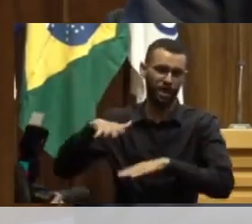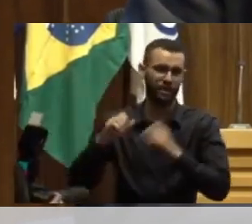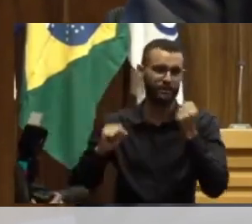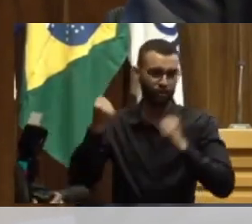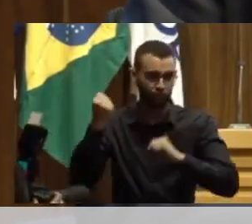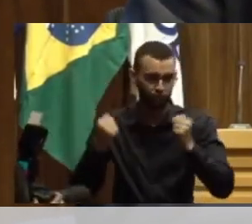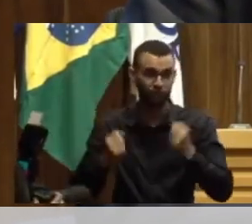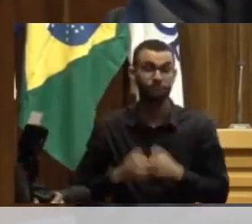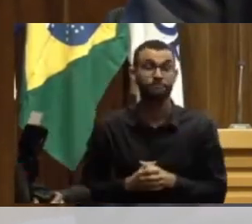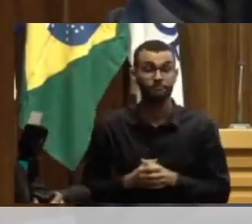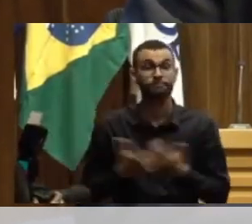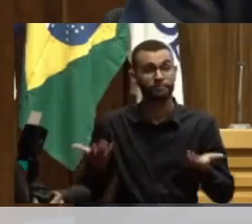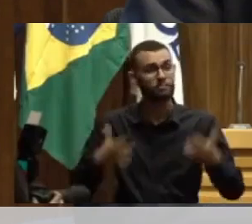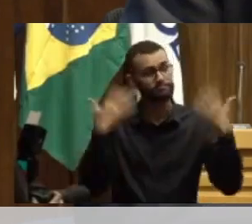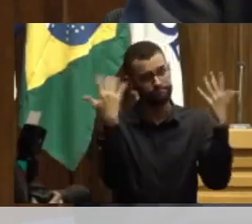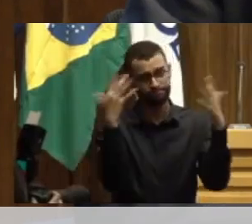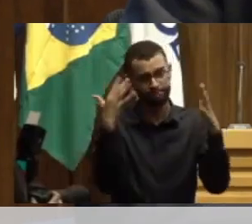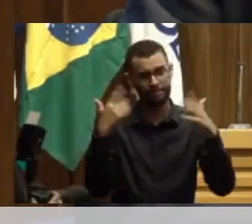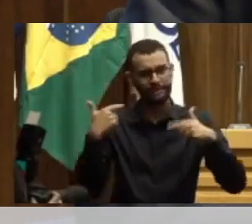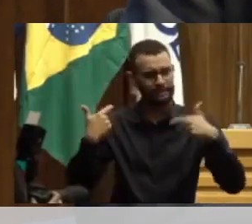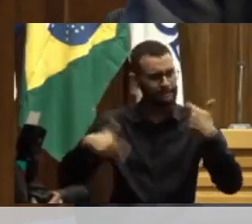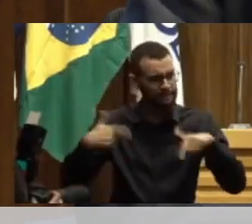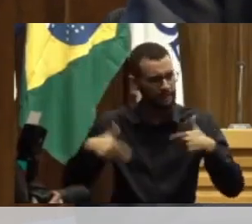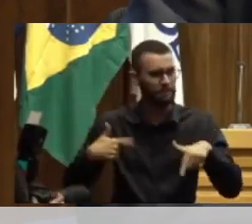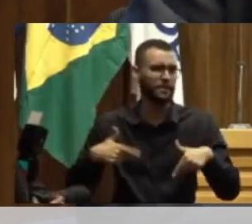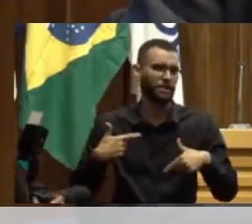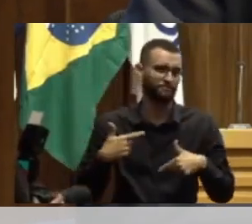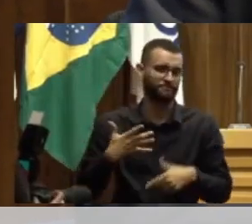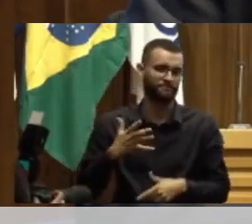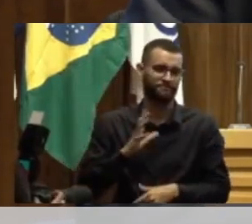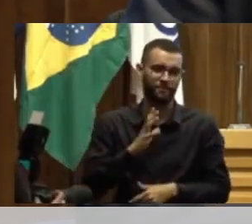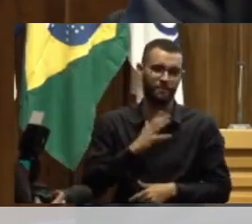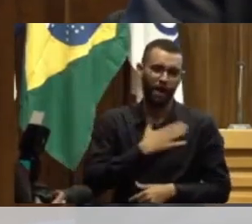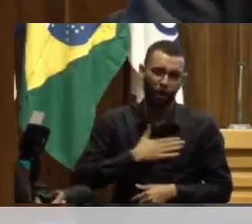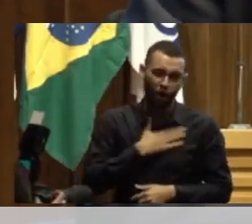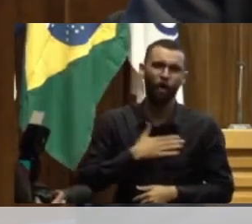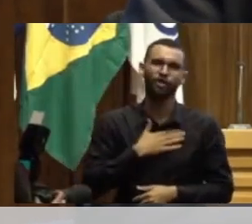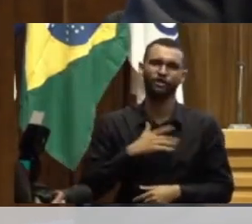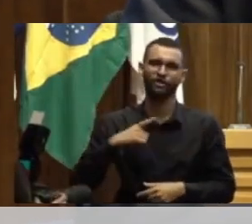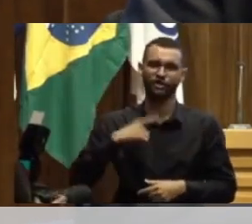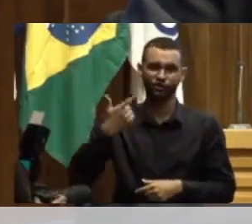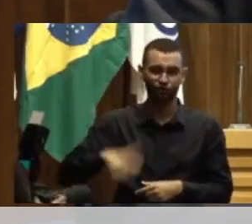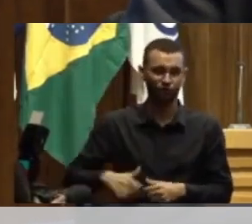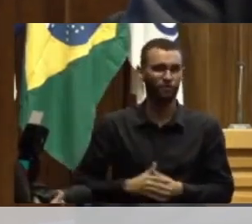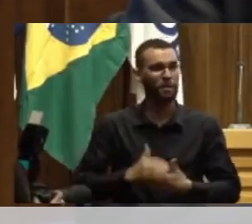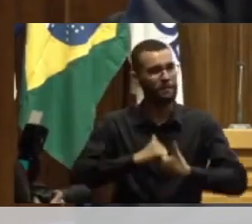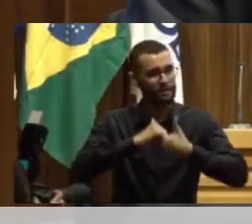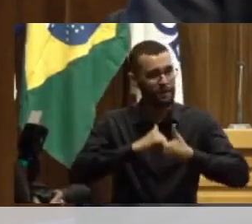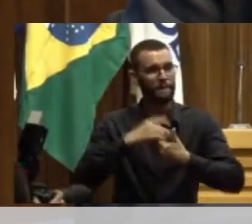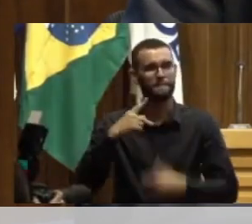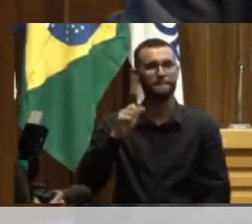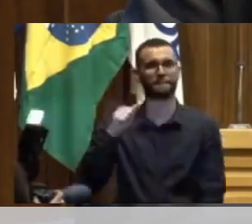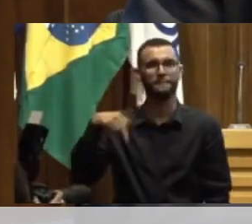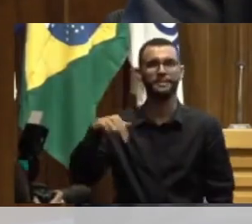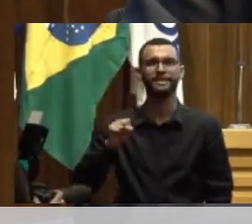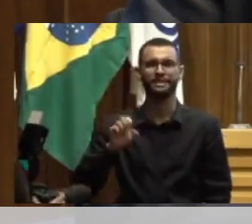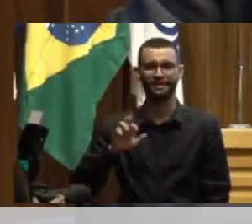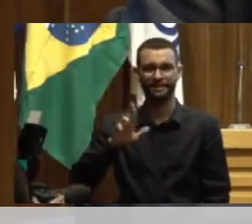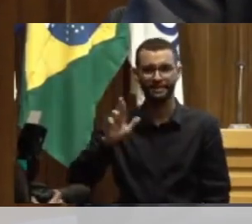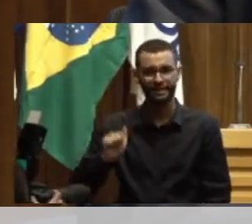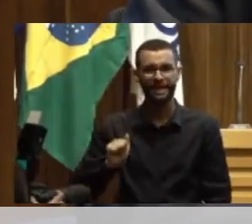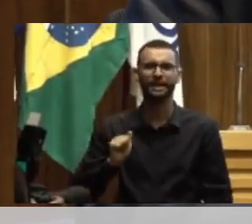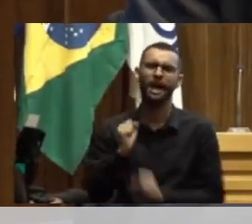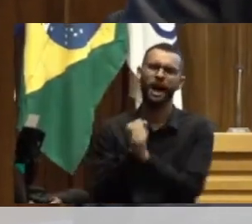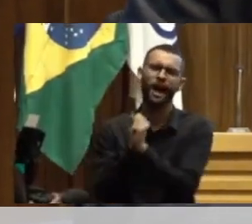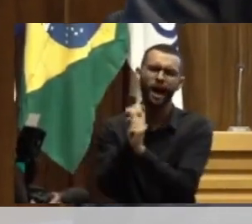Então, parabéns pelo trabalho, muito bom tê-lo aqui mais uma vez. Queria saudar o Celso Pancera, parceiro de longa data e que